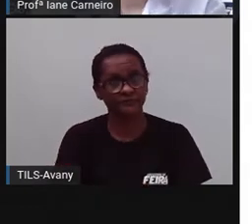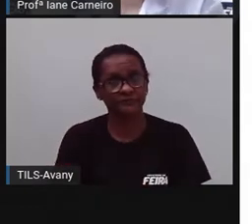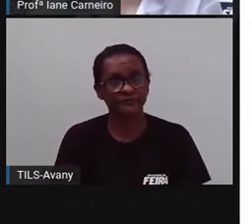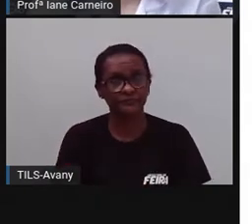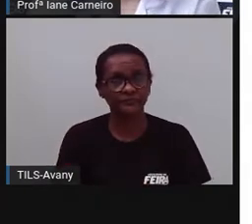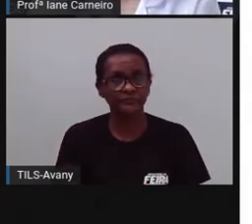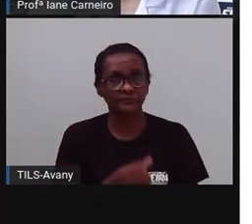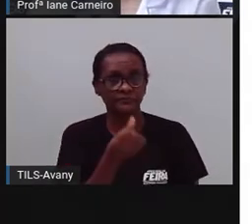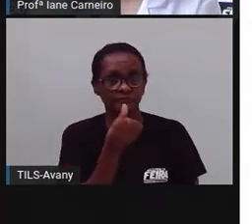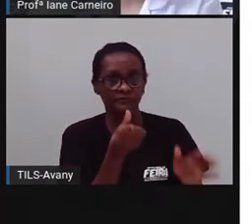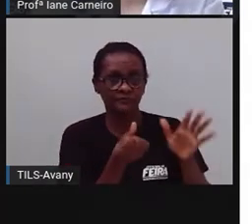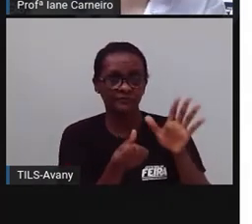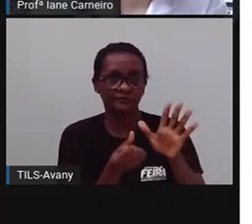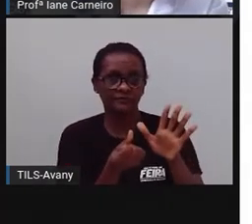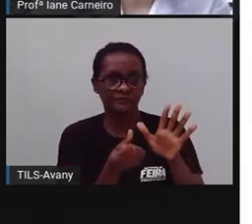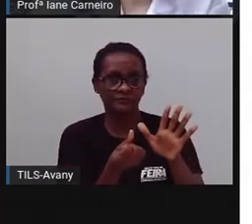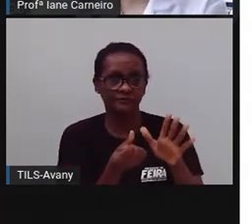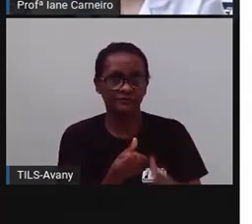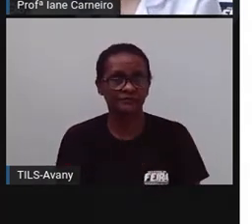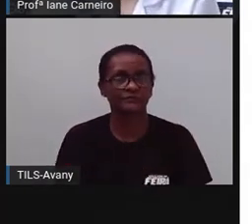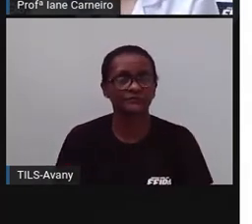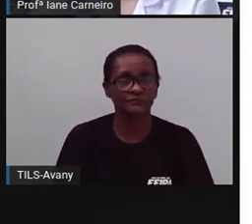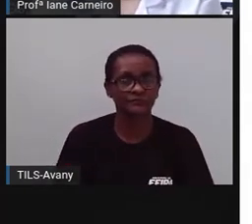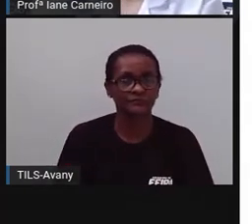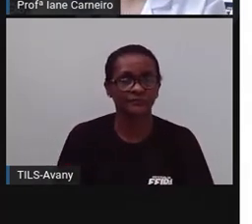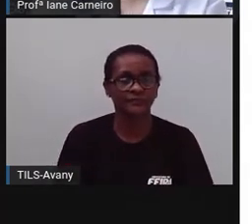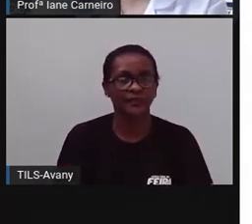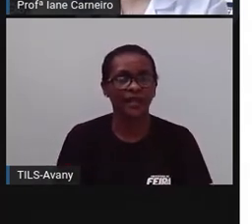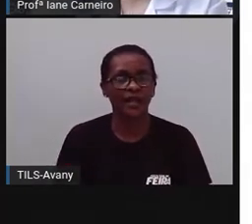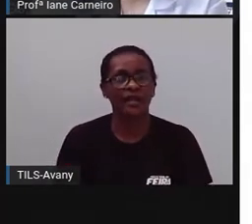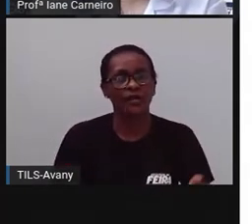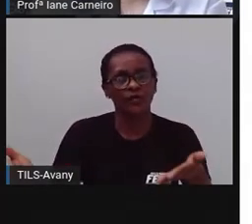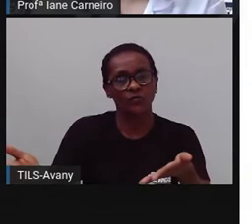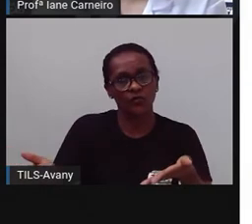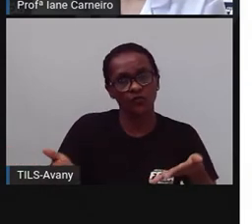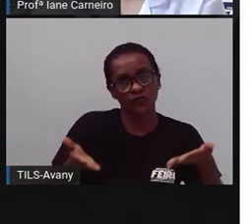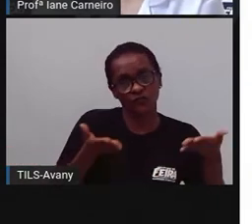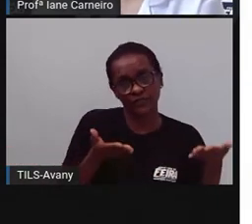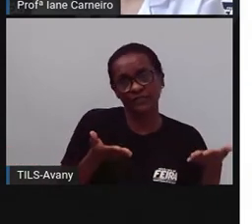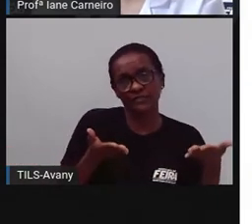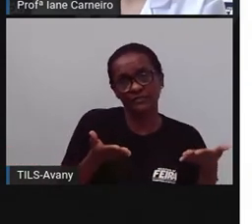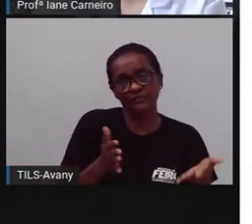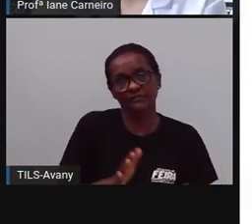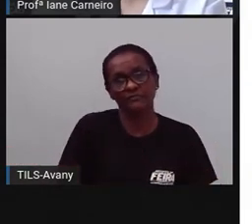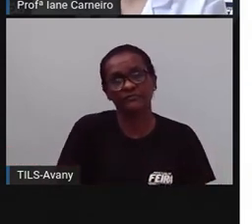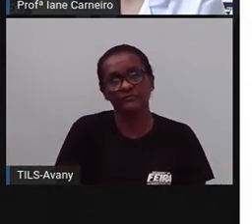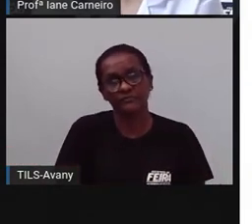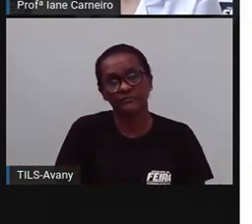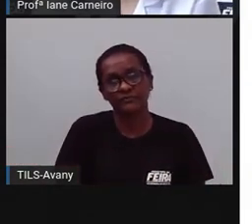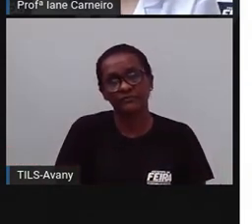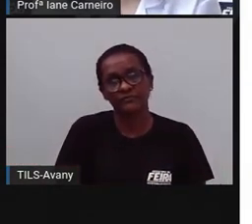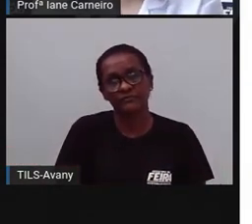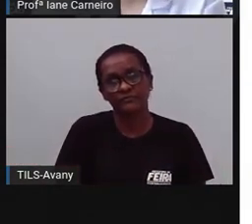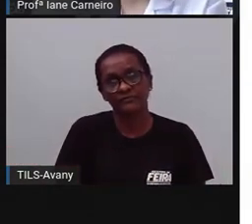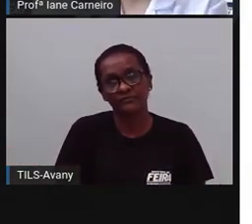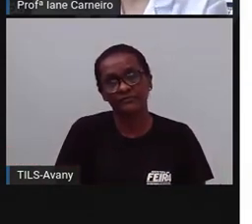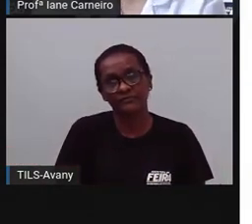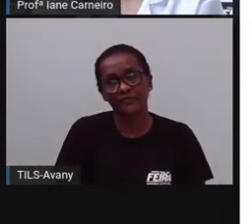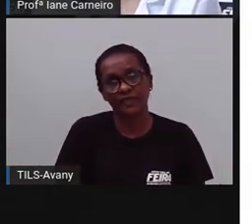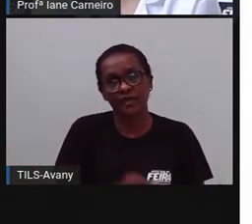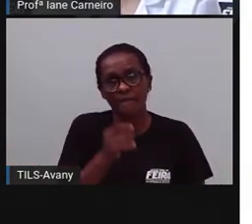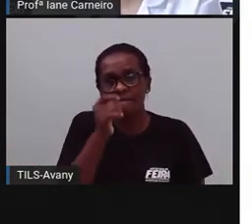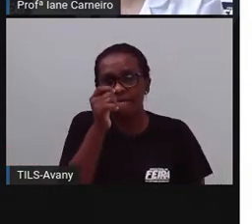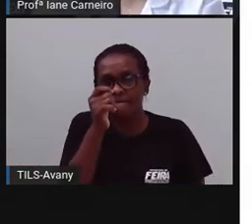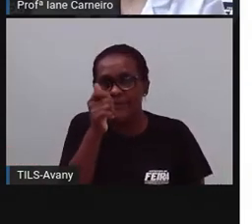trazendo para vocês é um convite de chá de panela que é um convite bem comum de acontecer E aí quando As Noivas vão